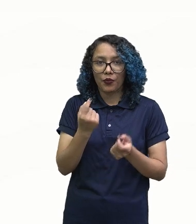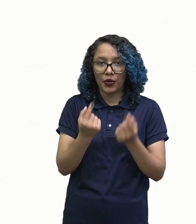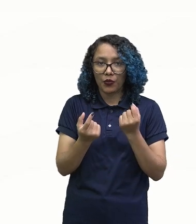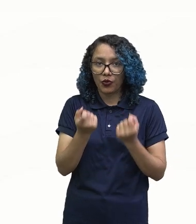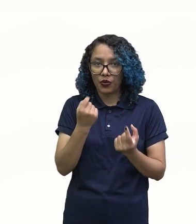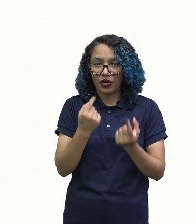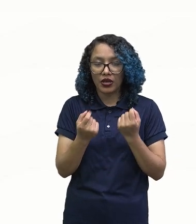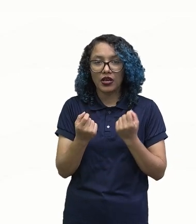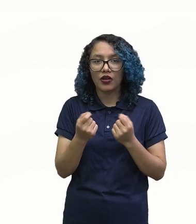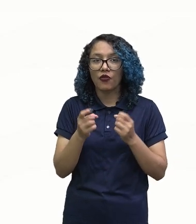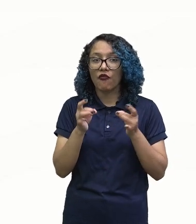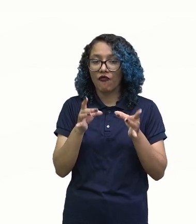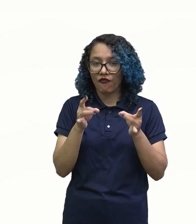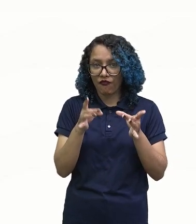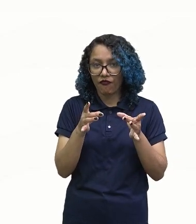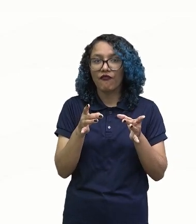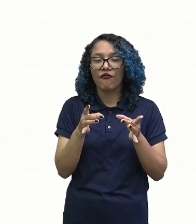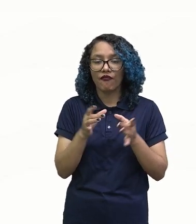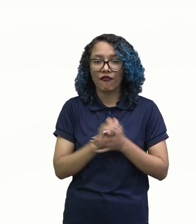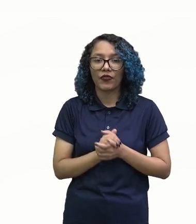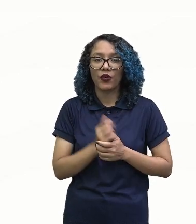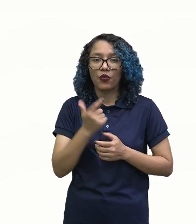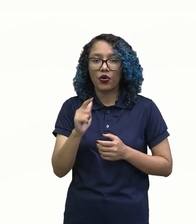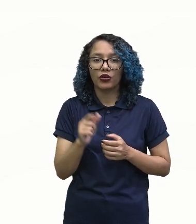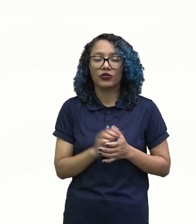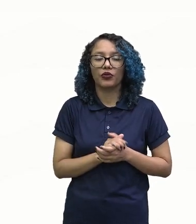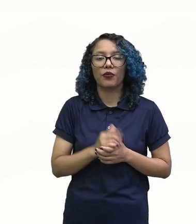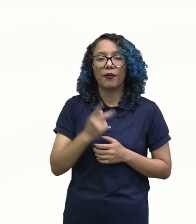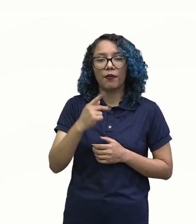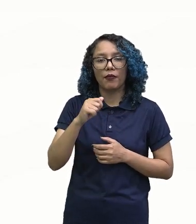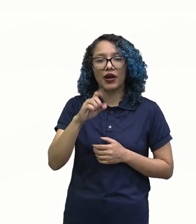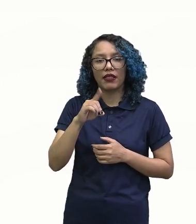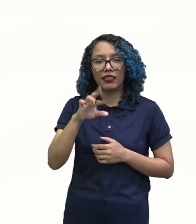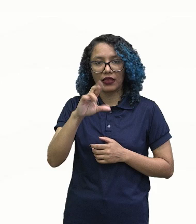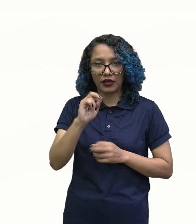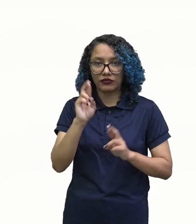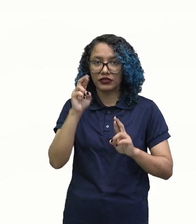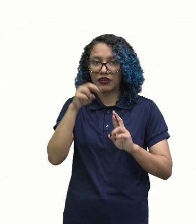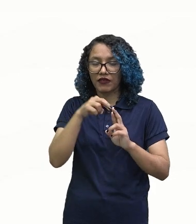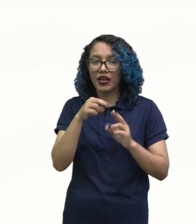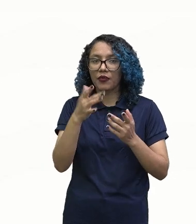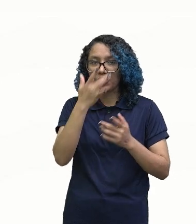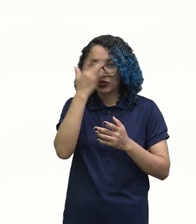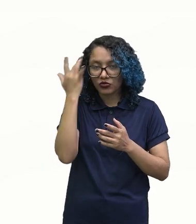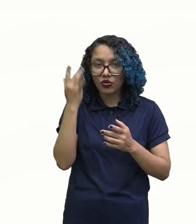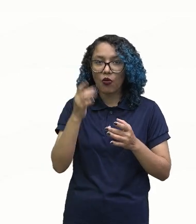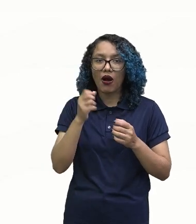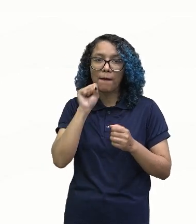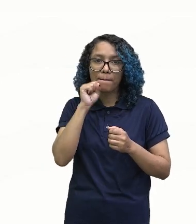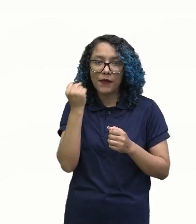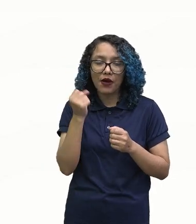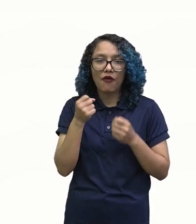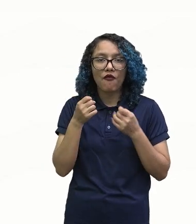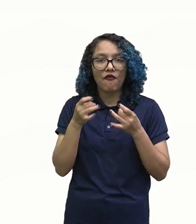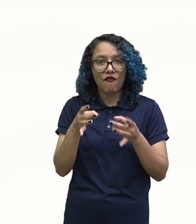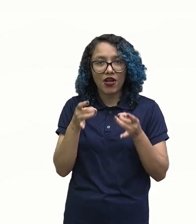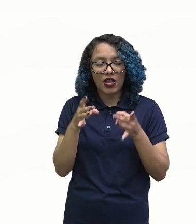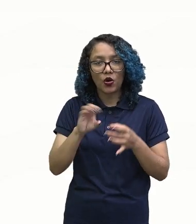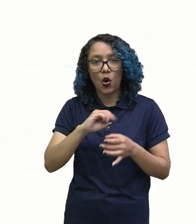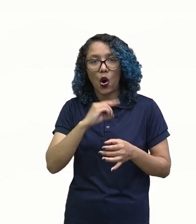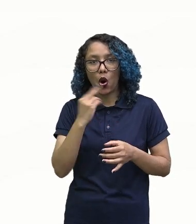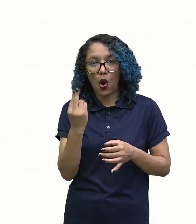Nós temos o padeiro, que é quem trabalha vendendo pão, né? Ou que faz o